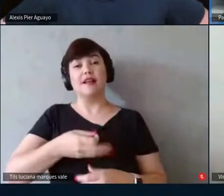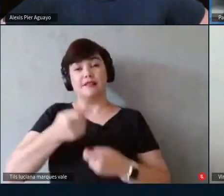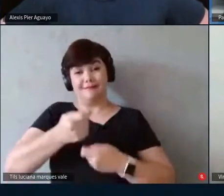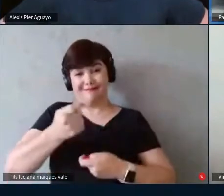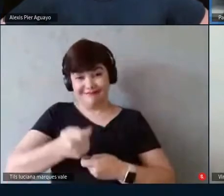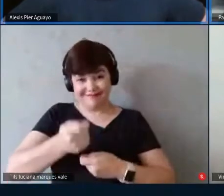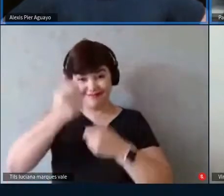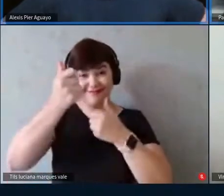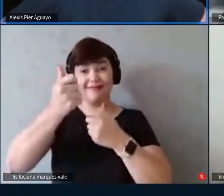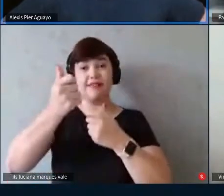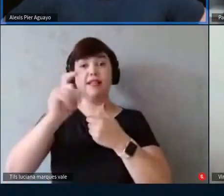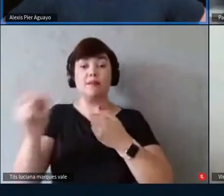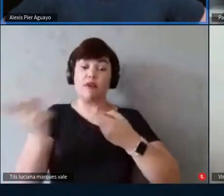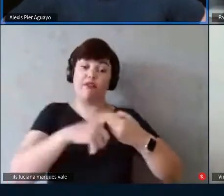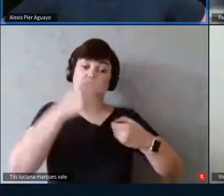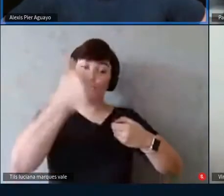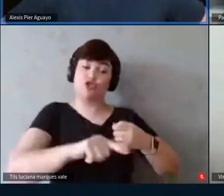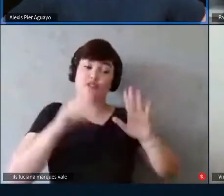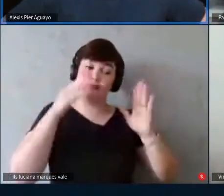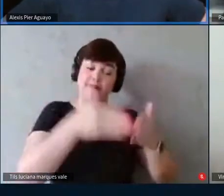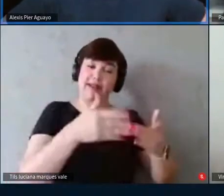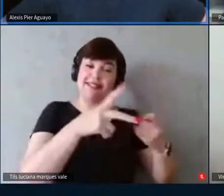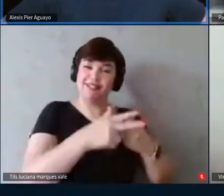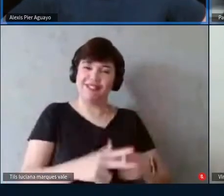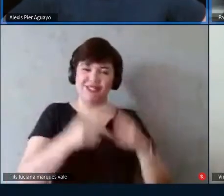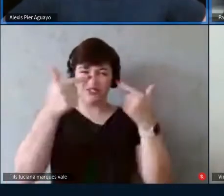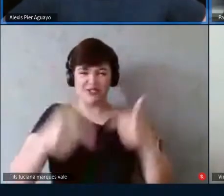espumante e aí depois mete a cara. Vou trabalhar agora.